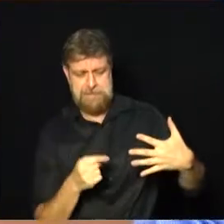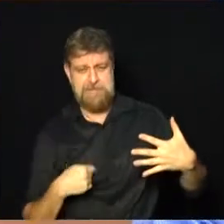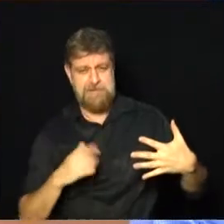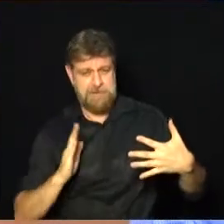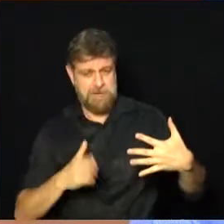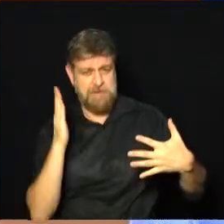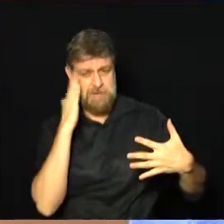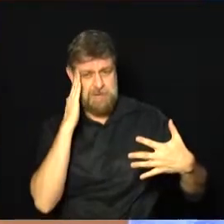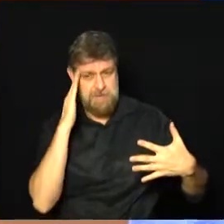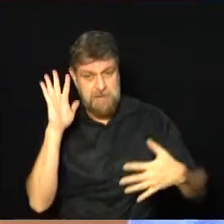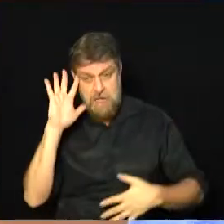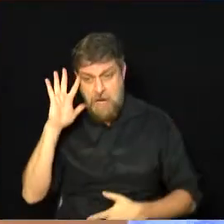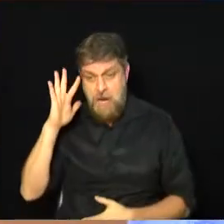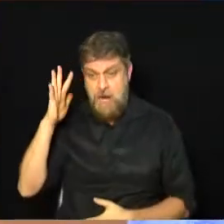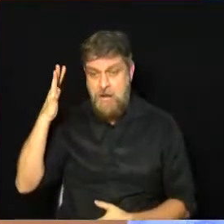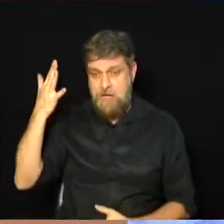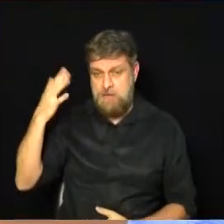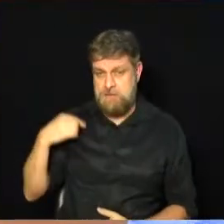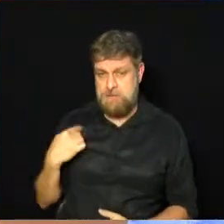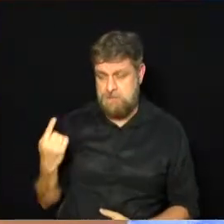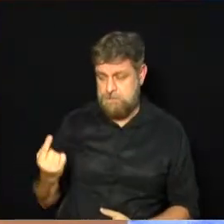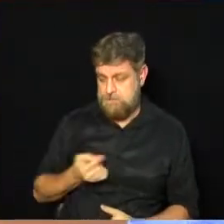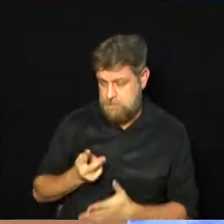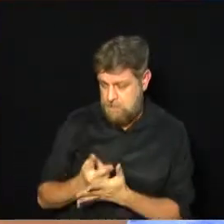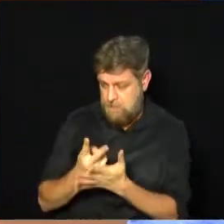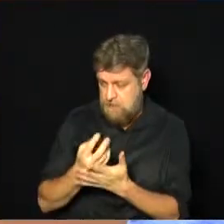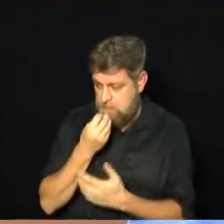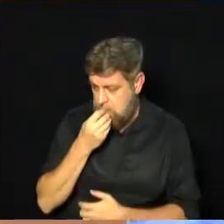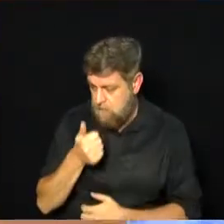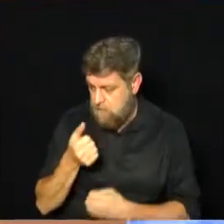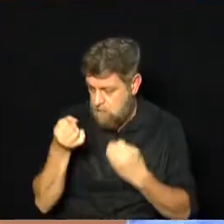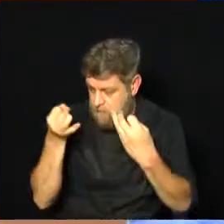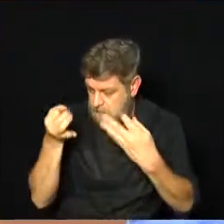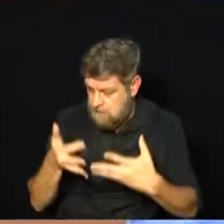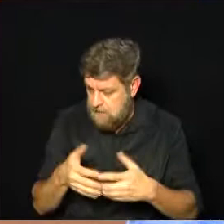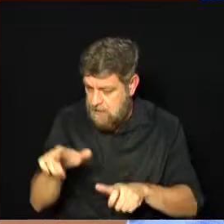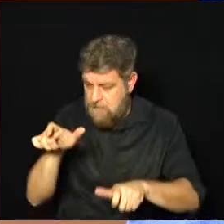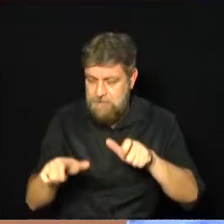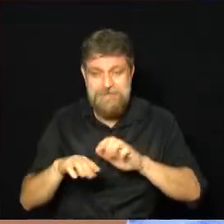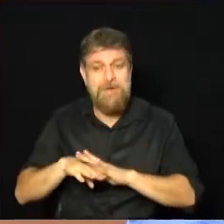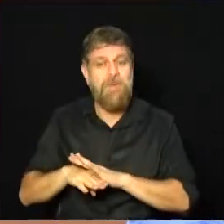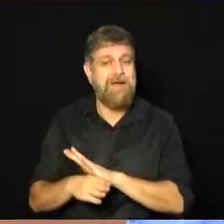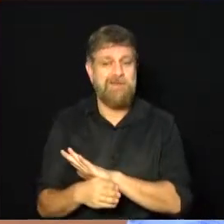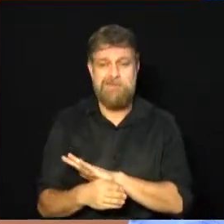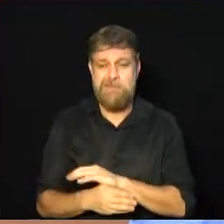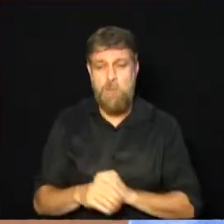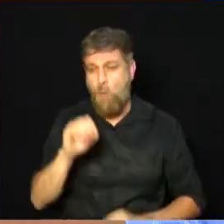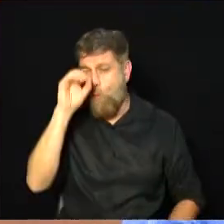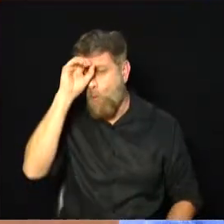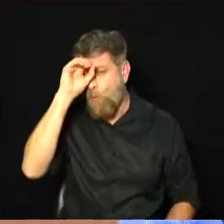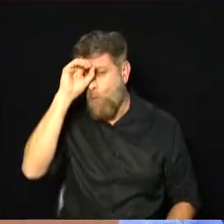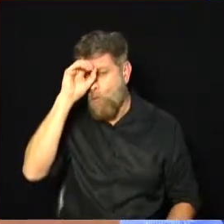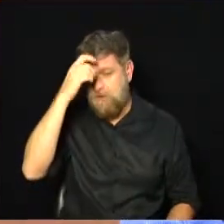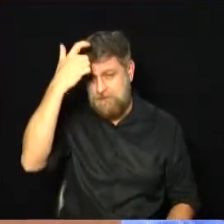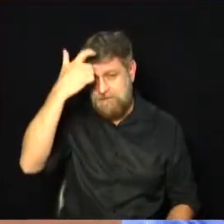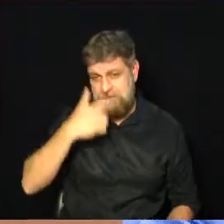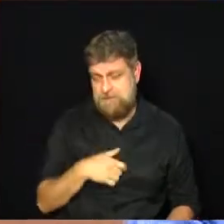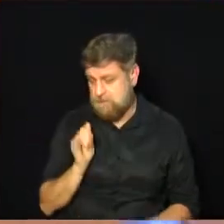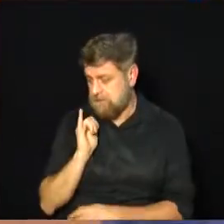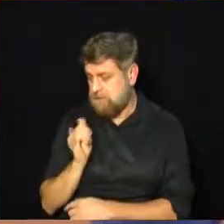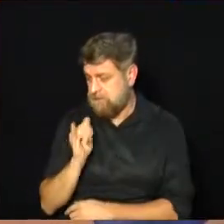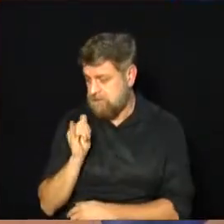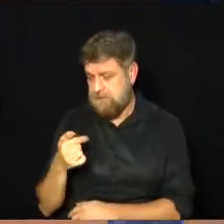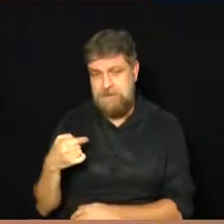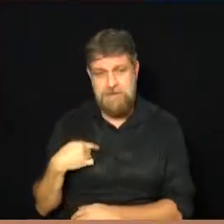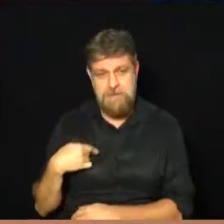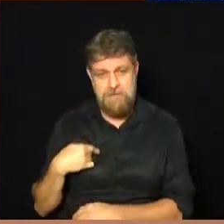uma decisão que tem um grau de... Isso é sempre bom falar, que quem não está habituado não tem ideia do que eu estou dizendo agora, então vou tentar